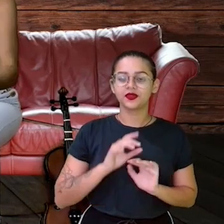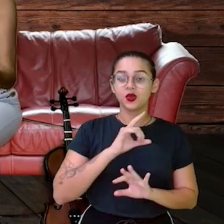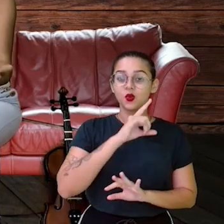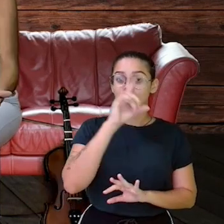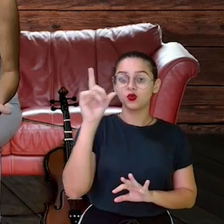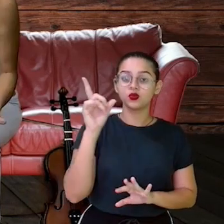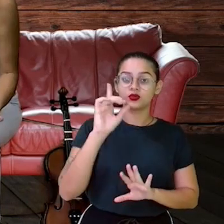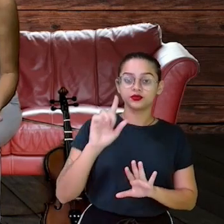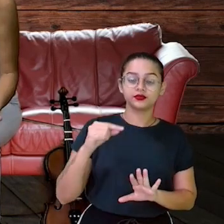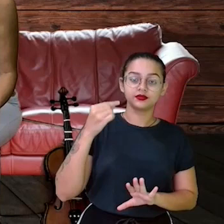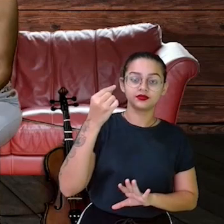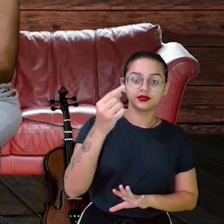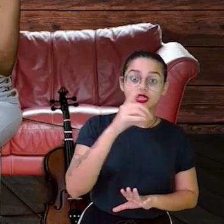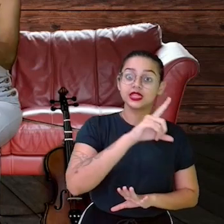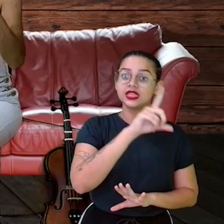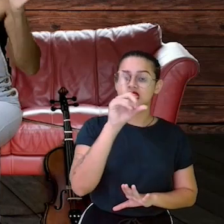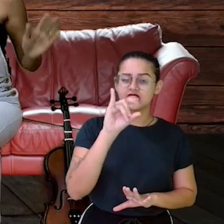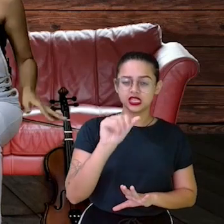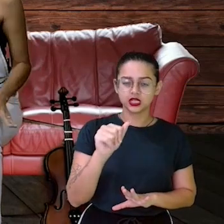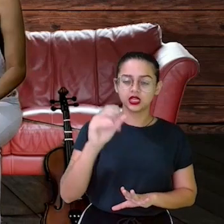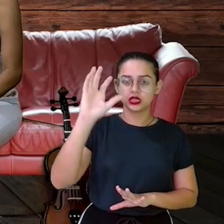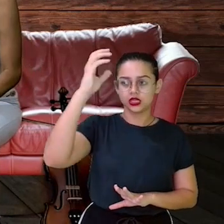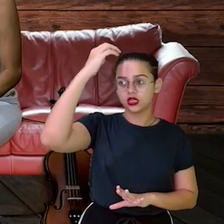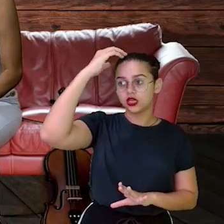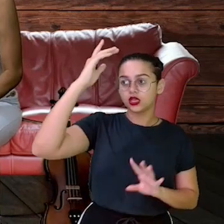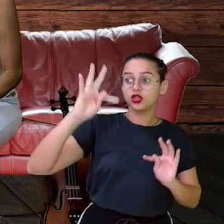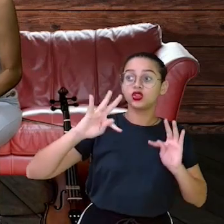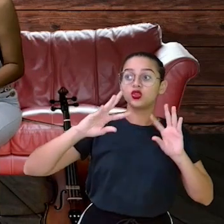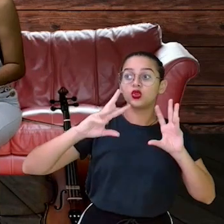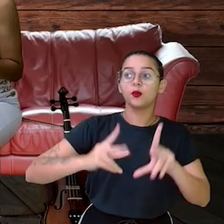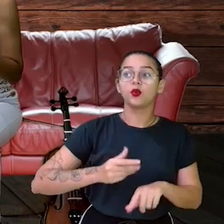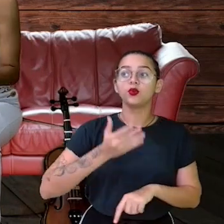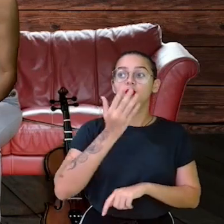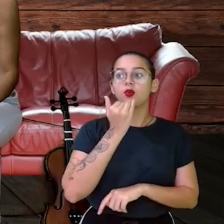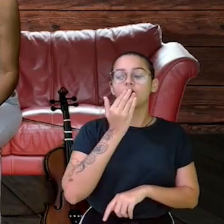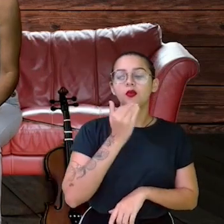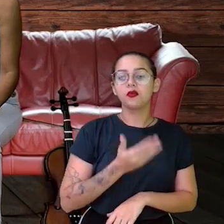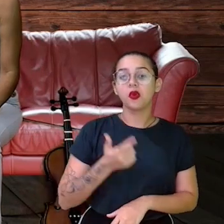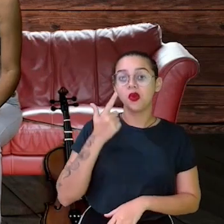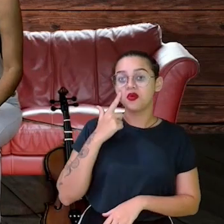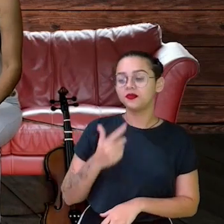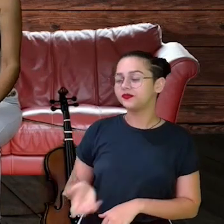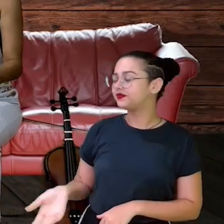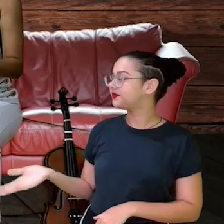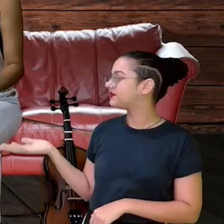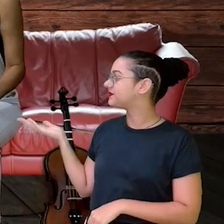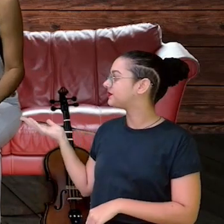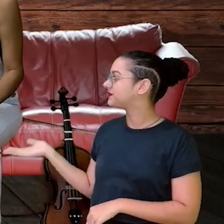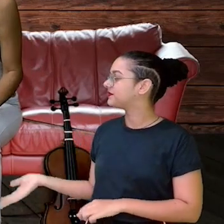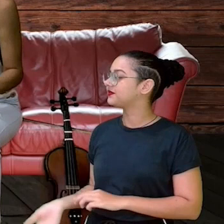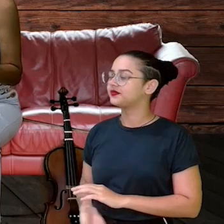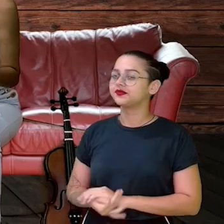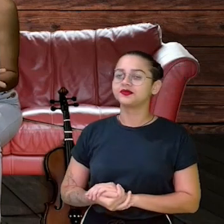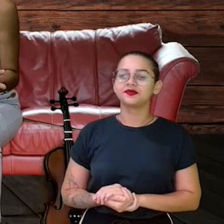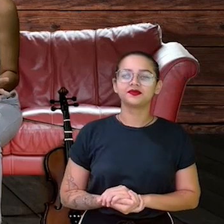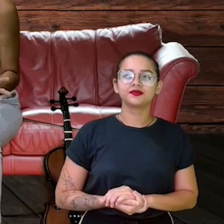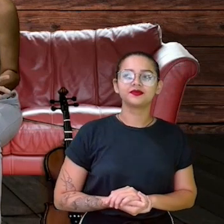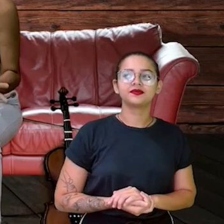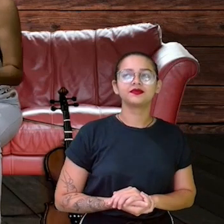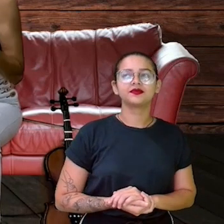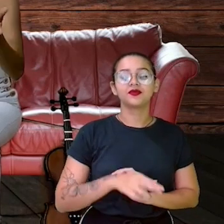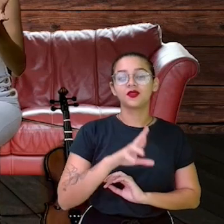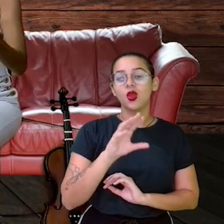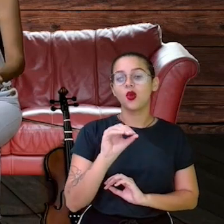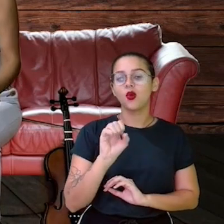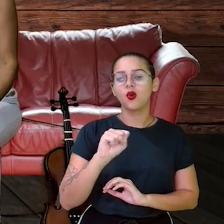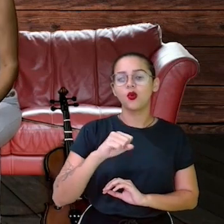seguinte ao Dia de Reis, todos comem, ó, uma tradicional e deliciosa rosca,